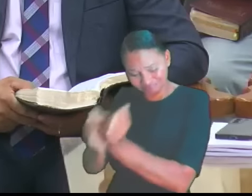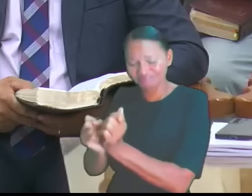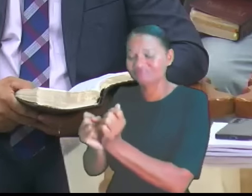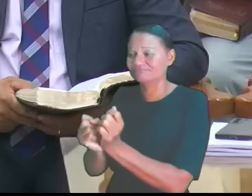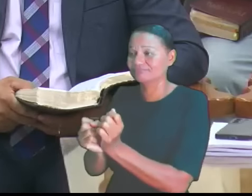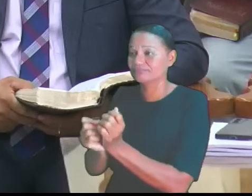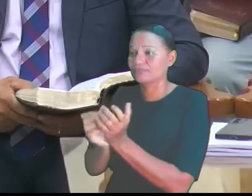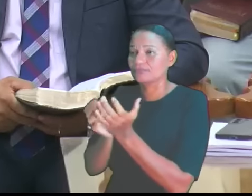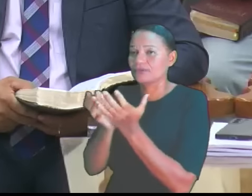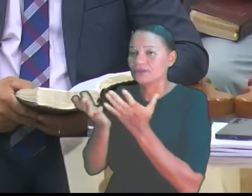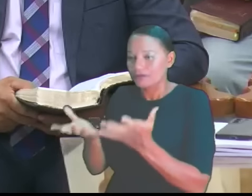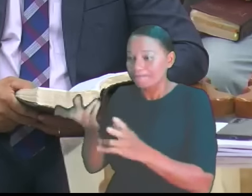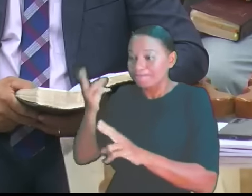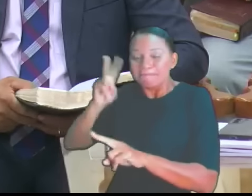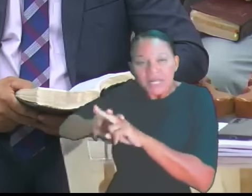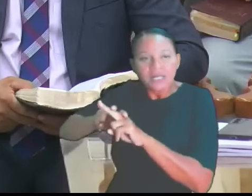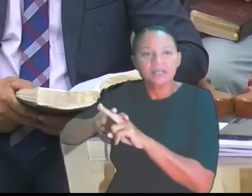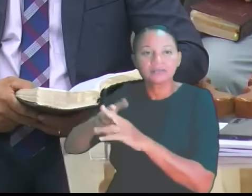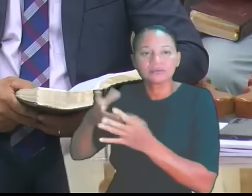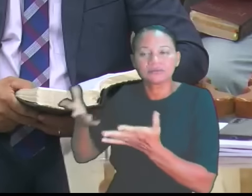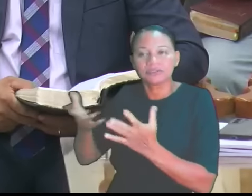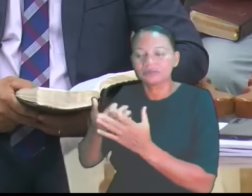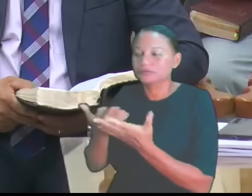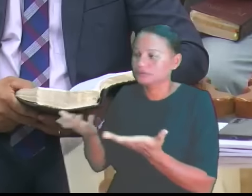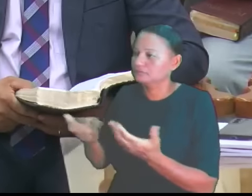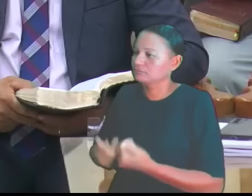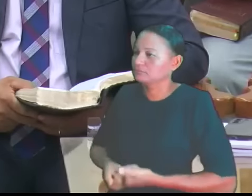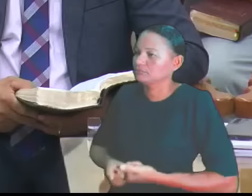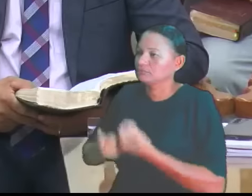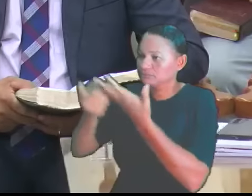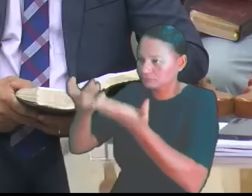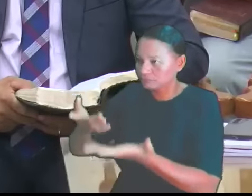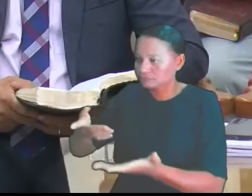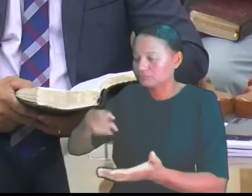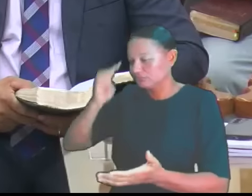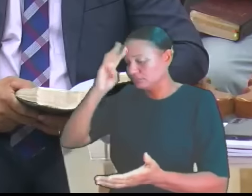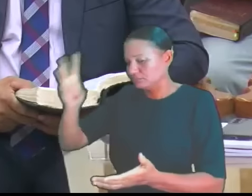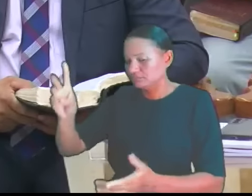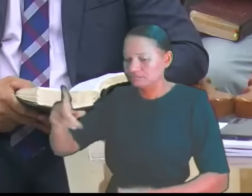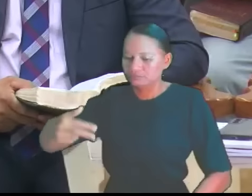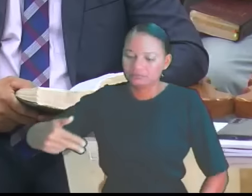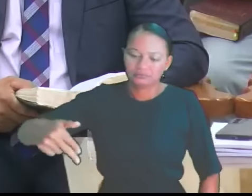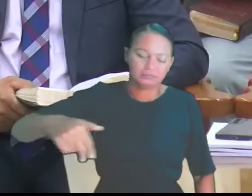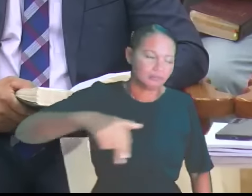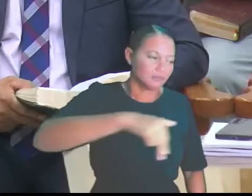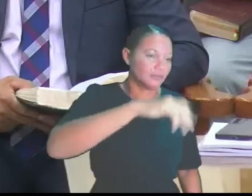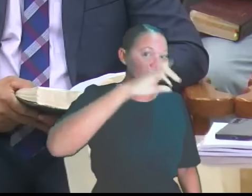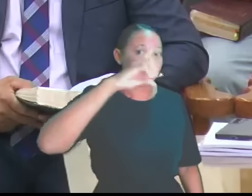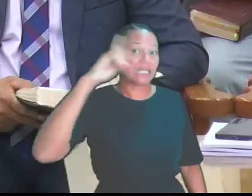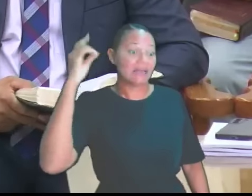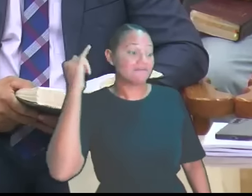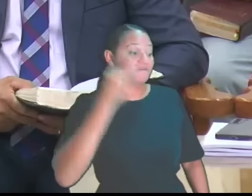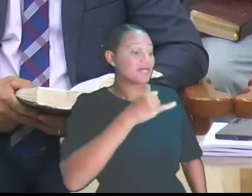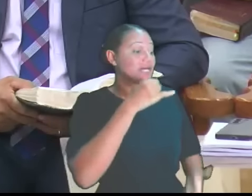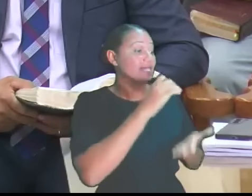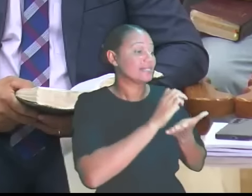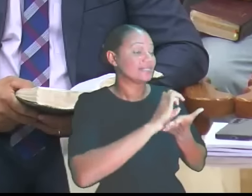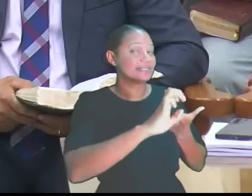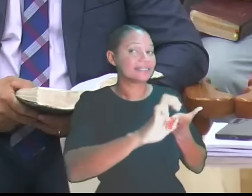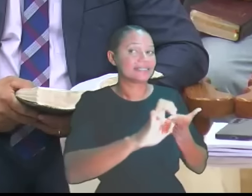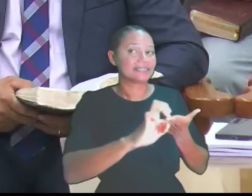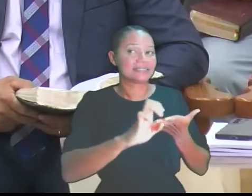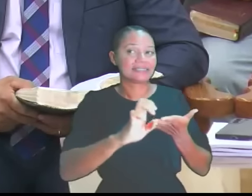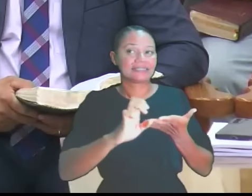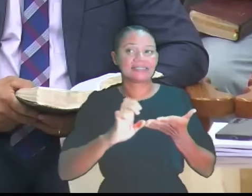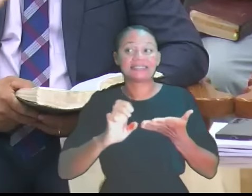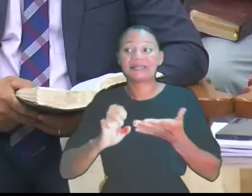Quando ele chega e entrega a profecia para Acabe, e ele vai saindo, Deus disse, Elias! Porque enquanto Elias está falando